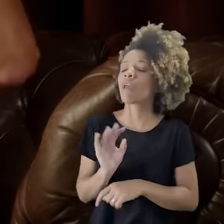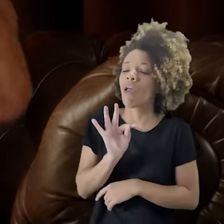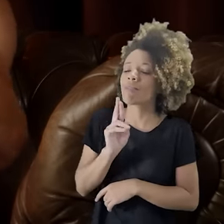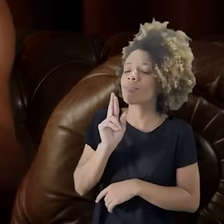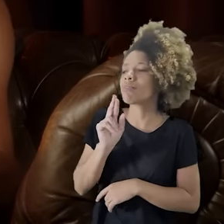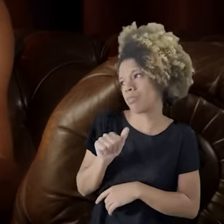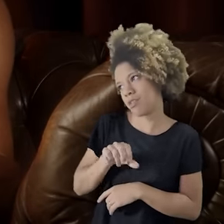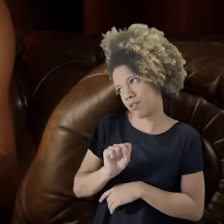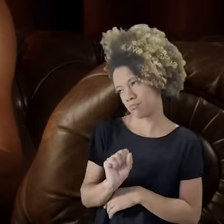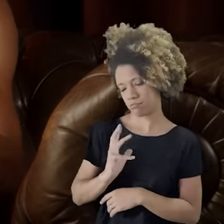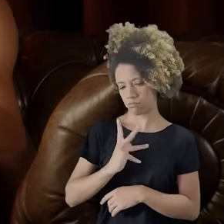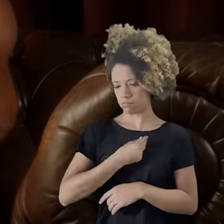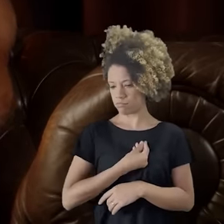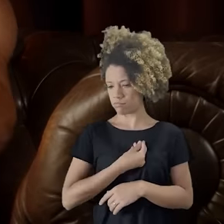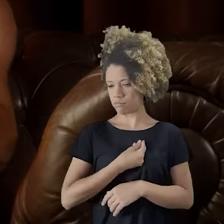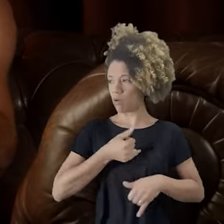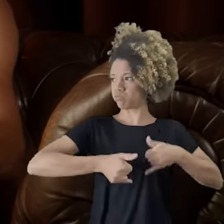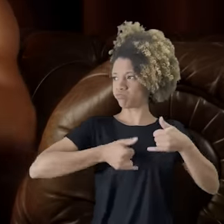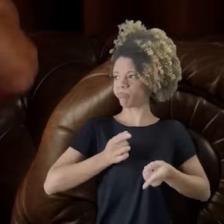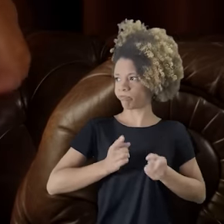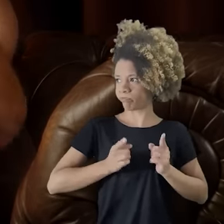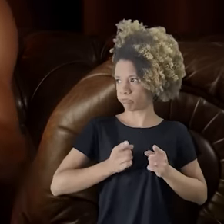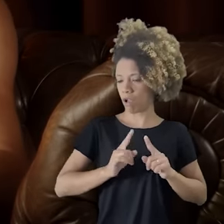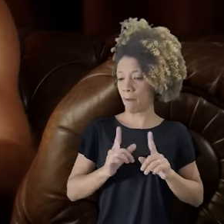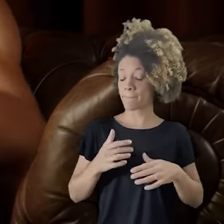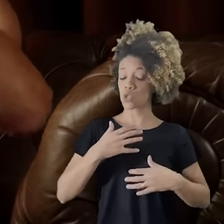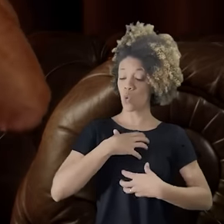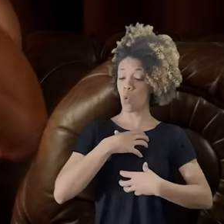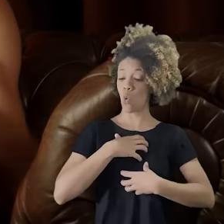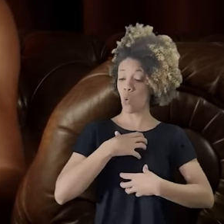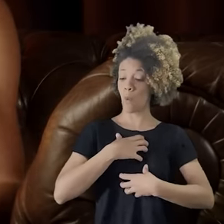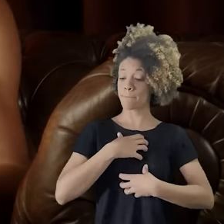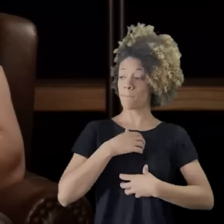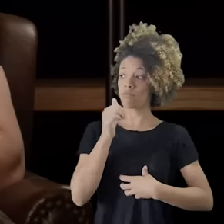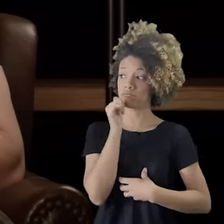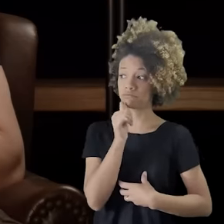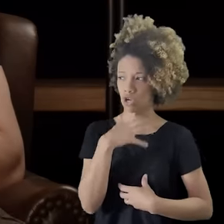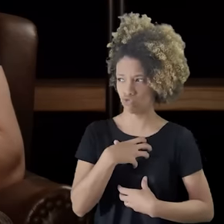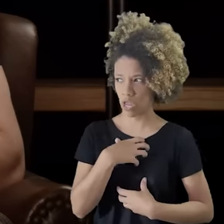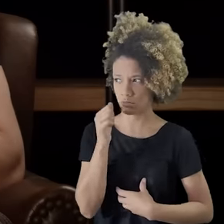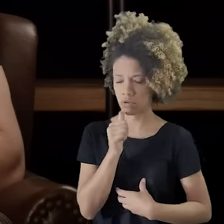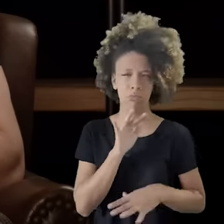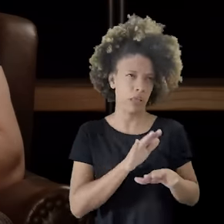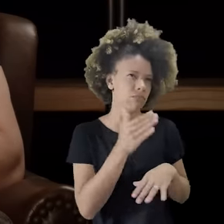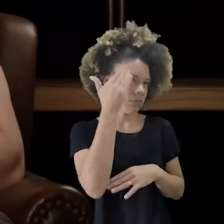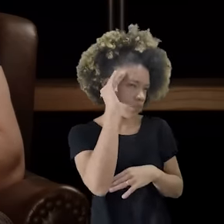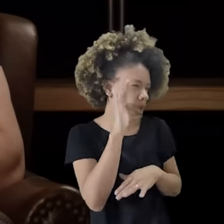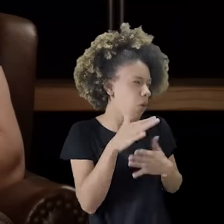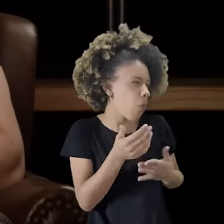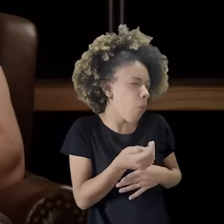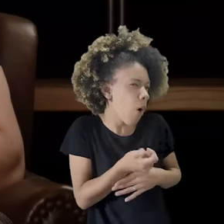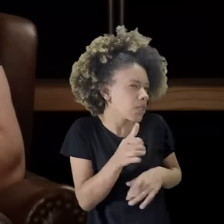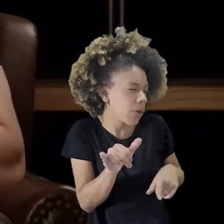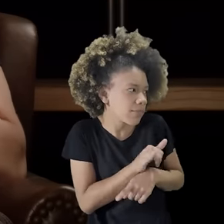aquele corpo totalmente de uma pessoa masculina só que afeminado uma boa forma como se fosse uma passagem para